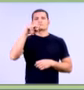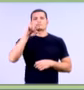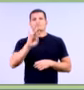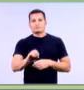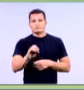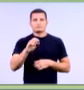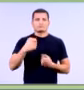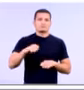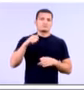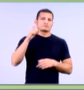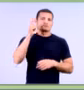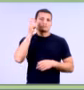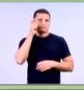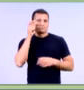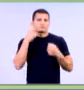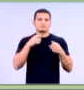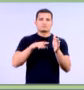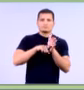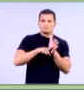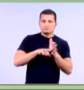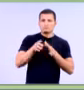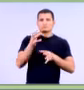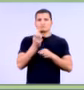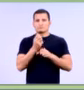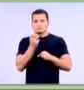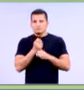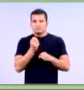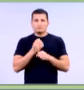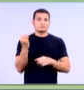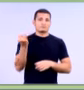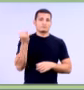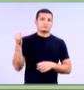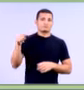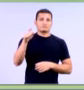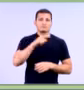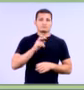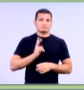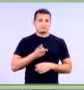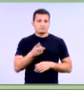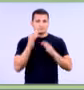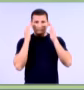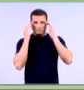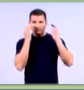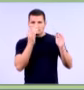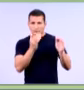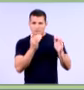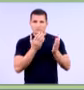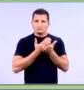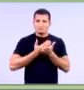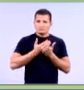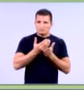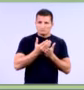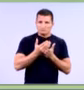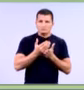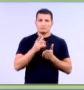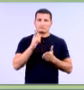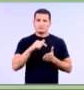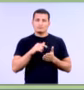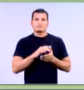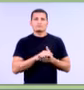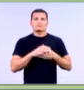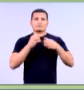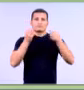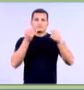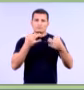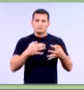viagem, de visita, administrativo. O importante é que você sempre siga um plano inicial, que é determinar a origem,